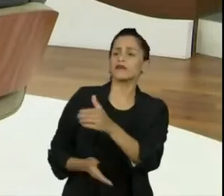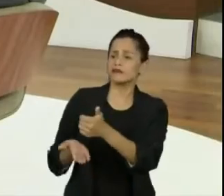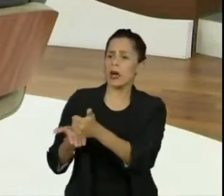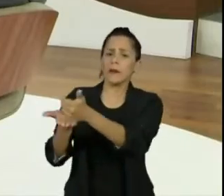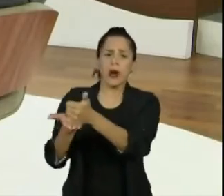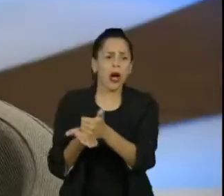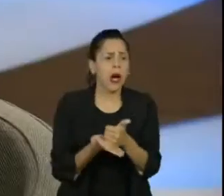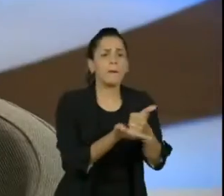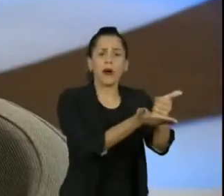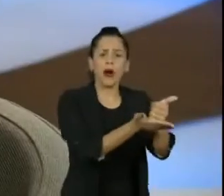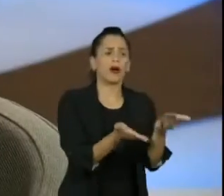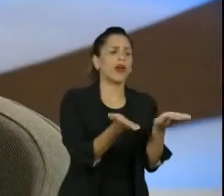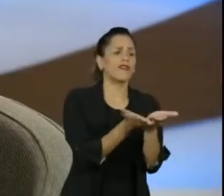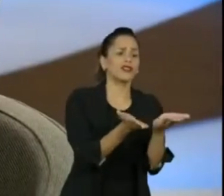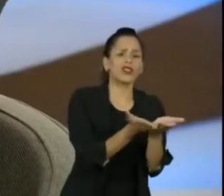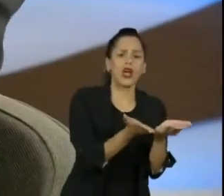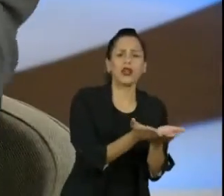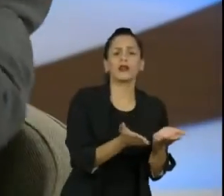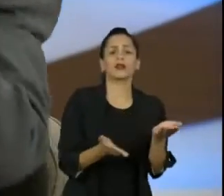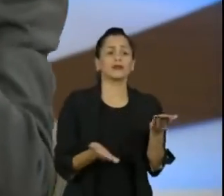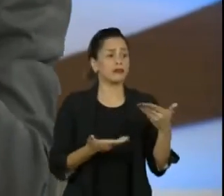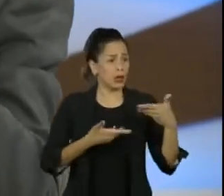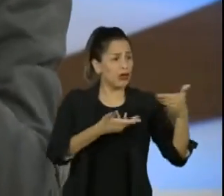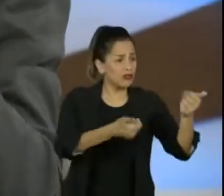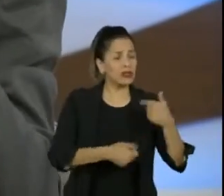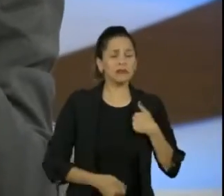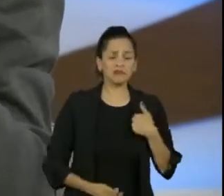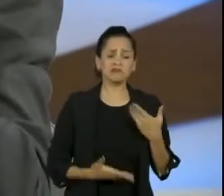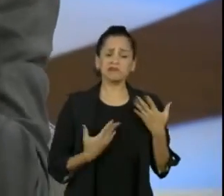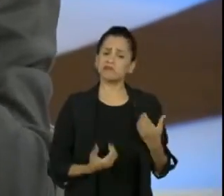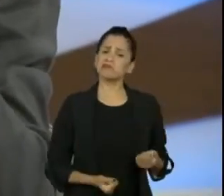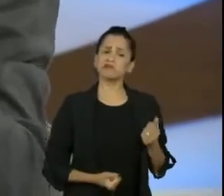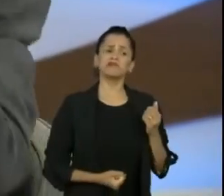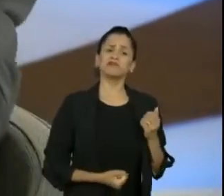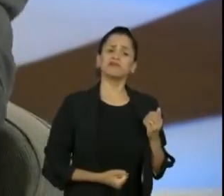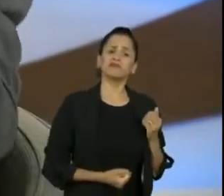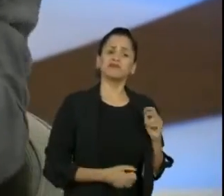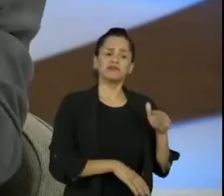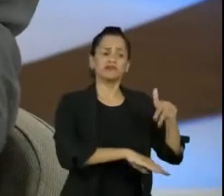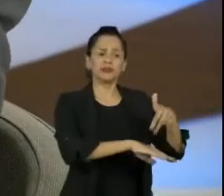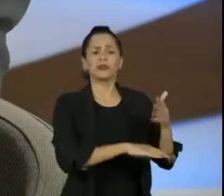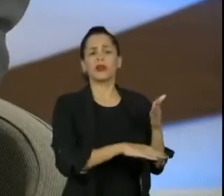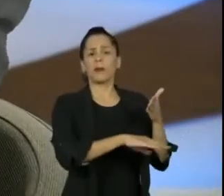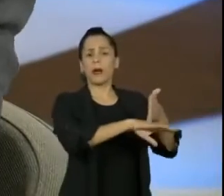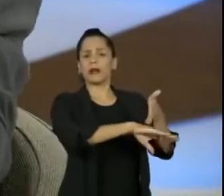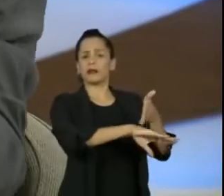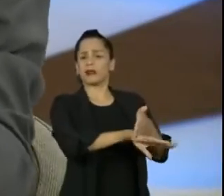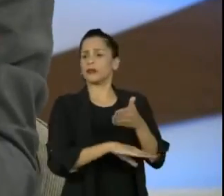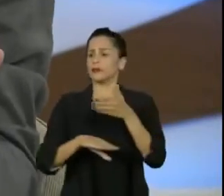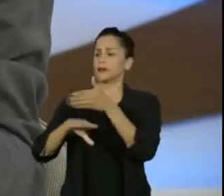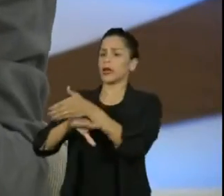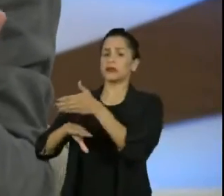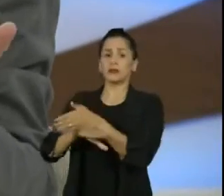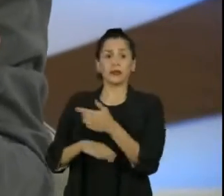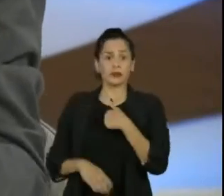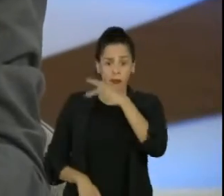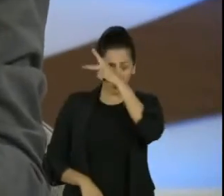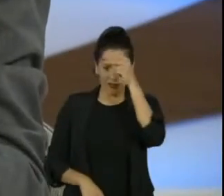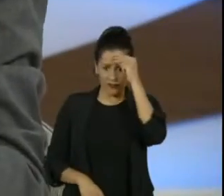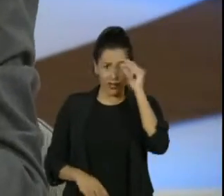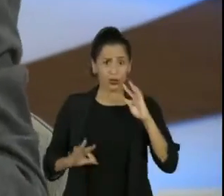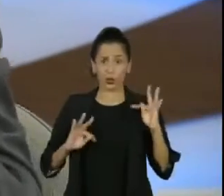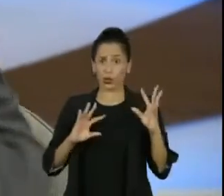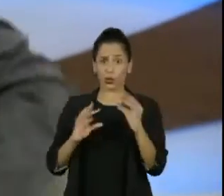nos evangélicos, como estou convidado para ir. Uai, eu sou prefeito de todo mundo, eu fui